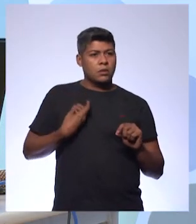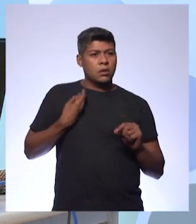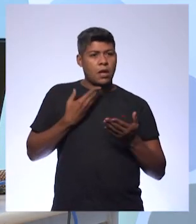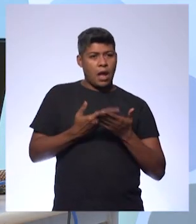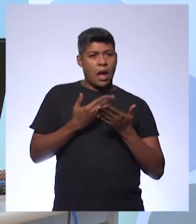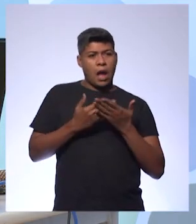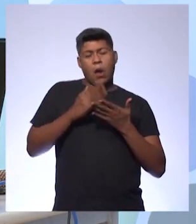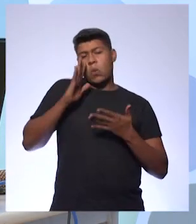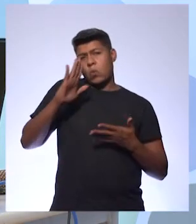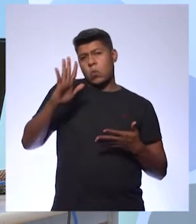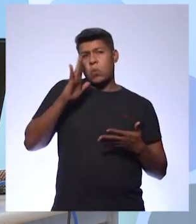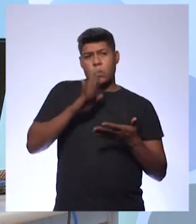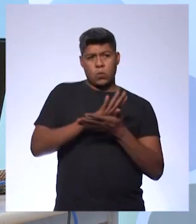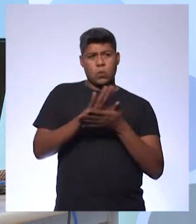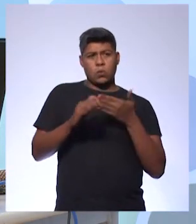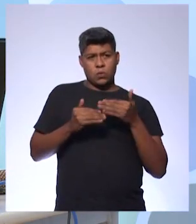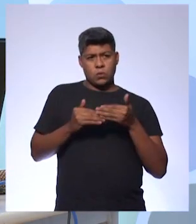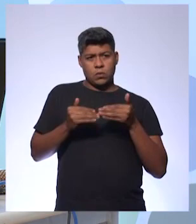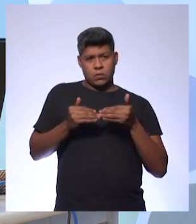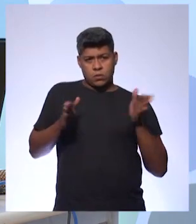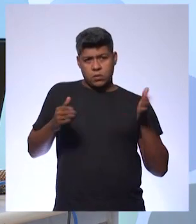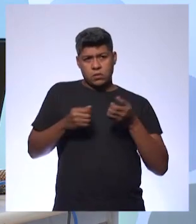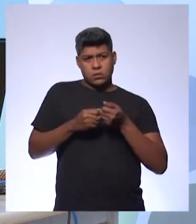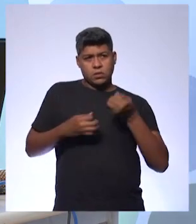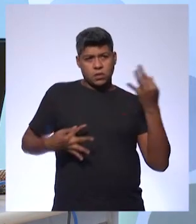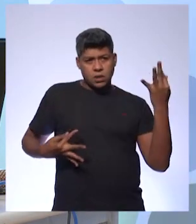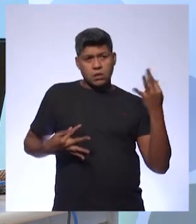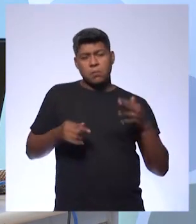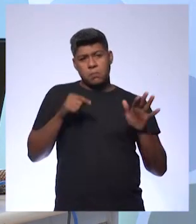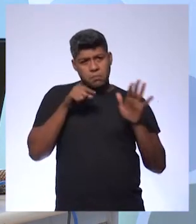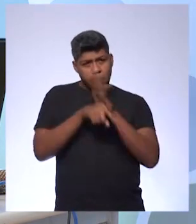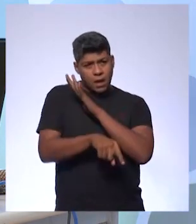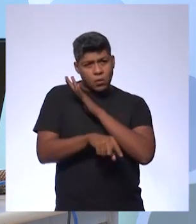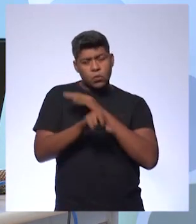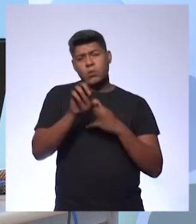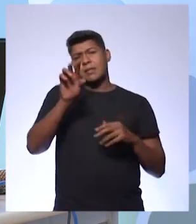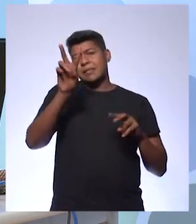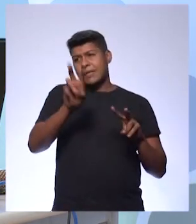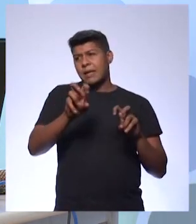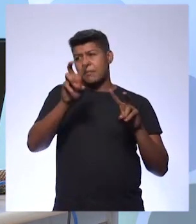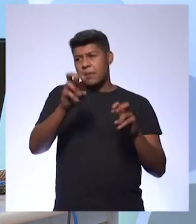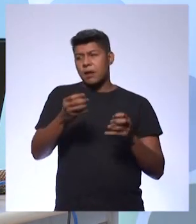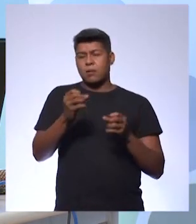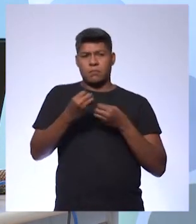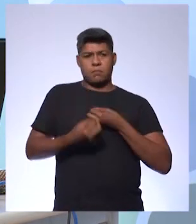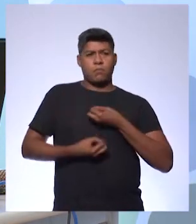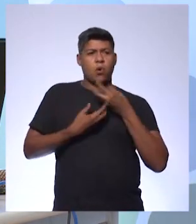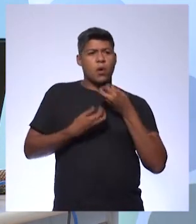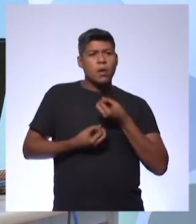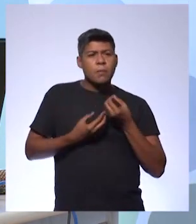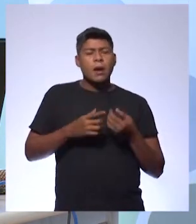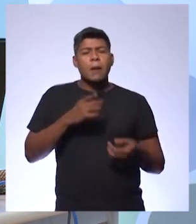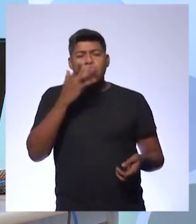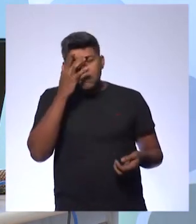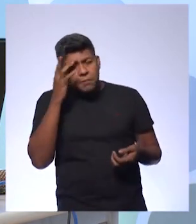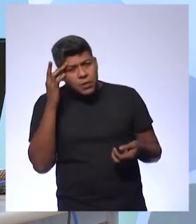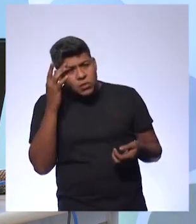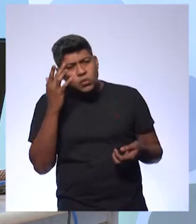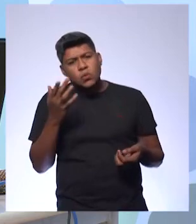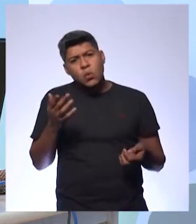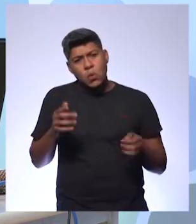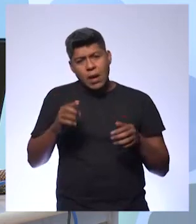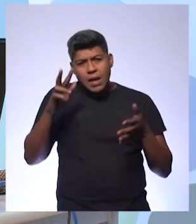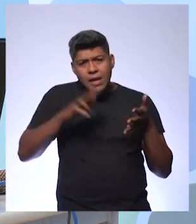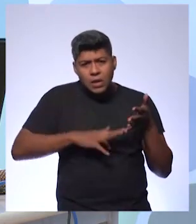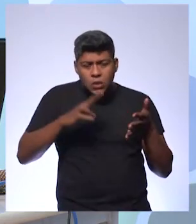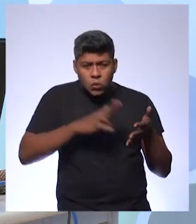de filosofia. Pode abrir o chat, por favor, porque eu estou perguntando sobre o tema deste poema. Será que alguém, por essa